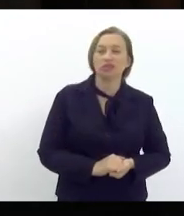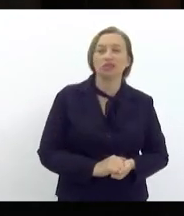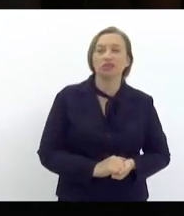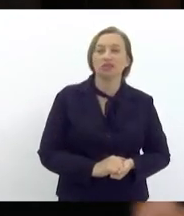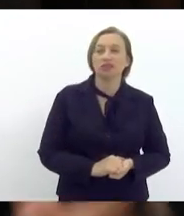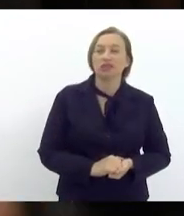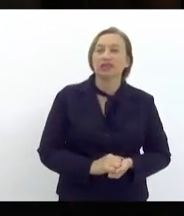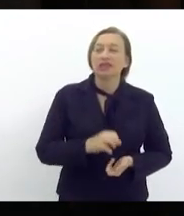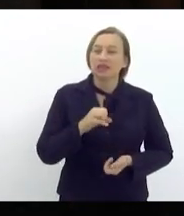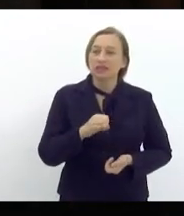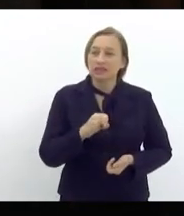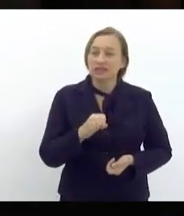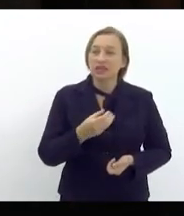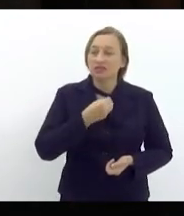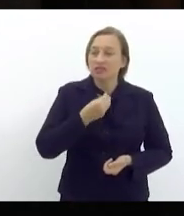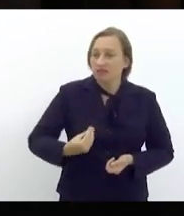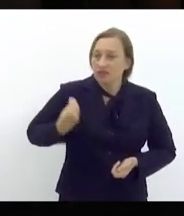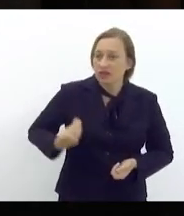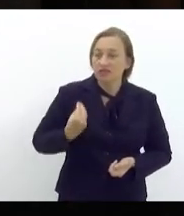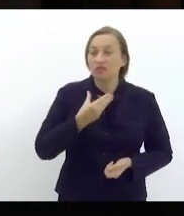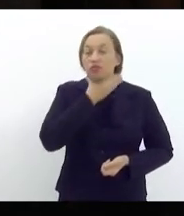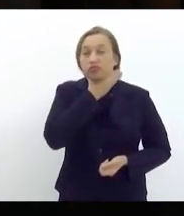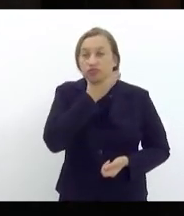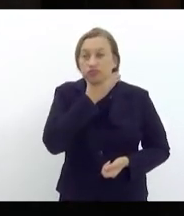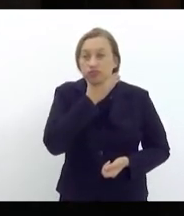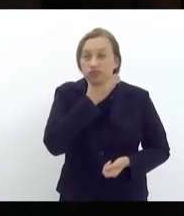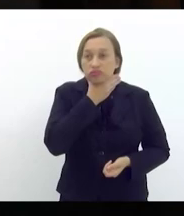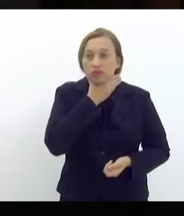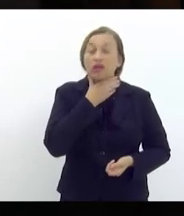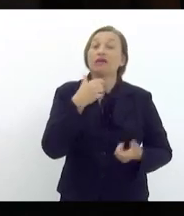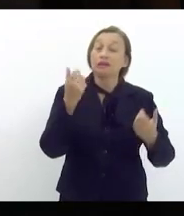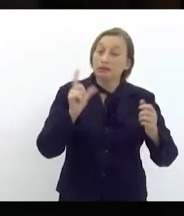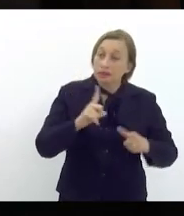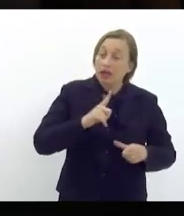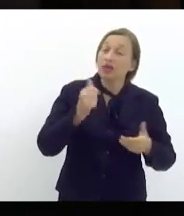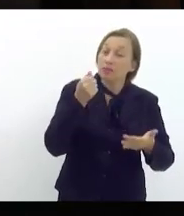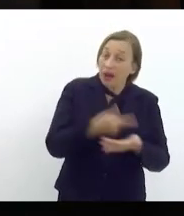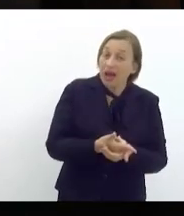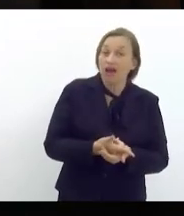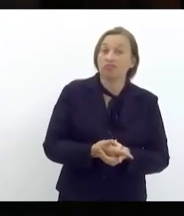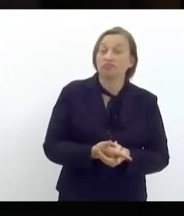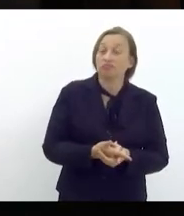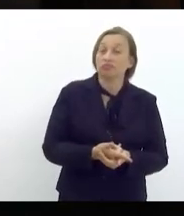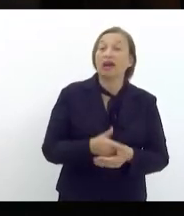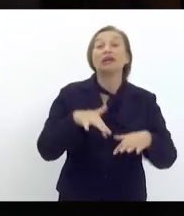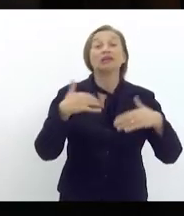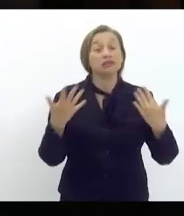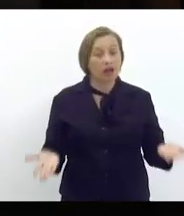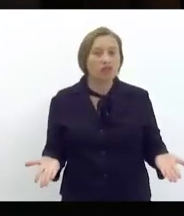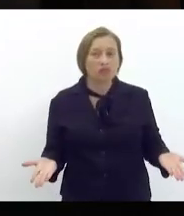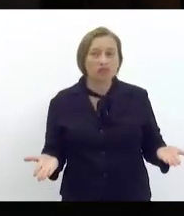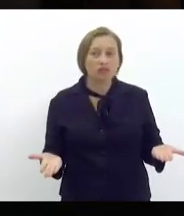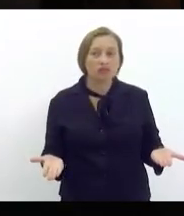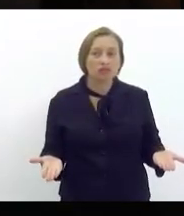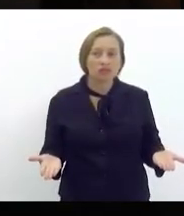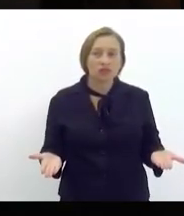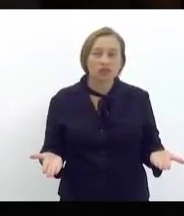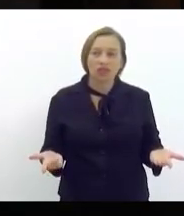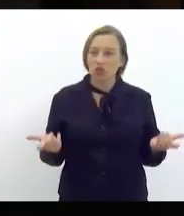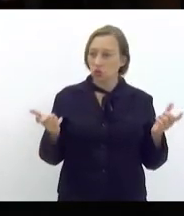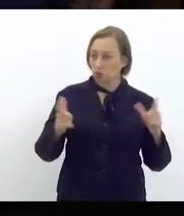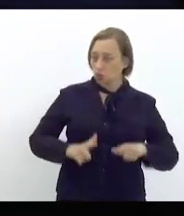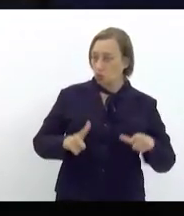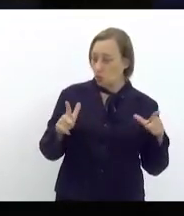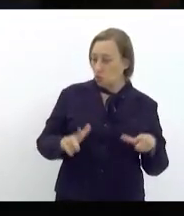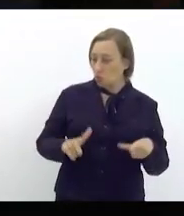se a gente vive uma crise que a indévit tem que pagar então esse lugar